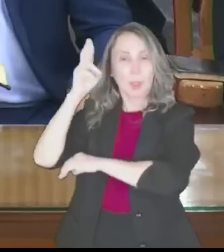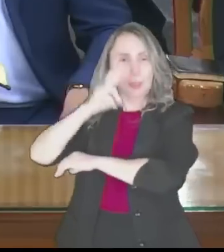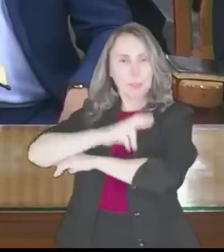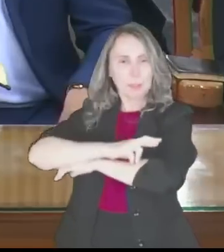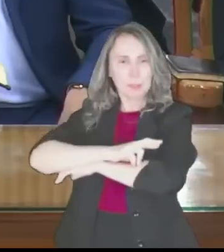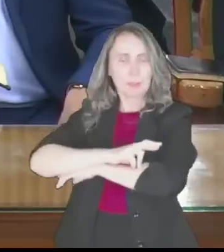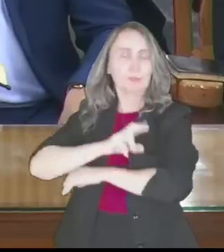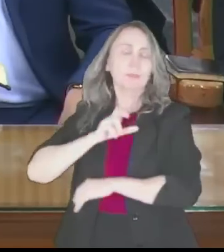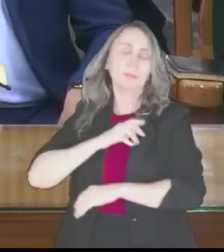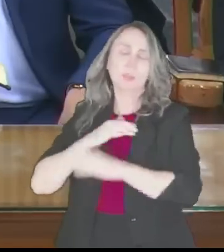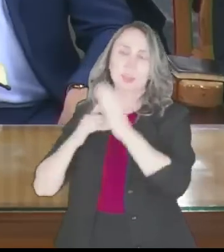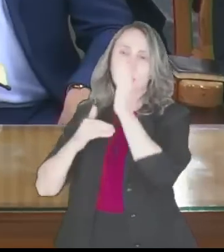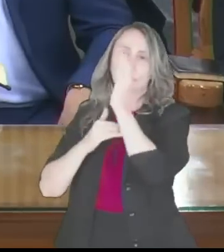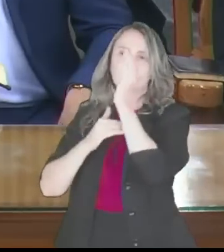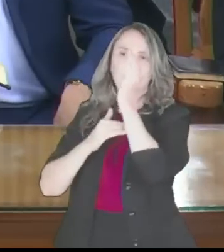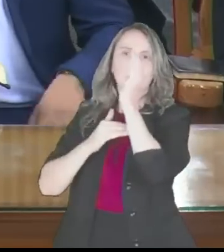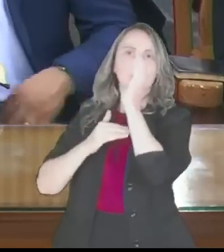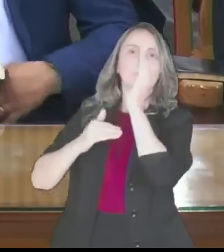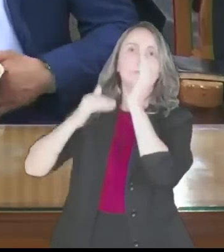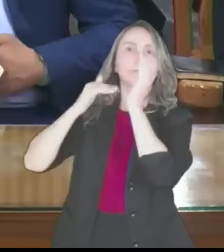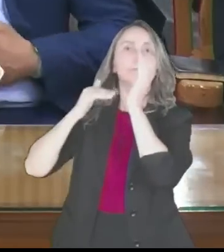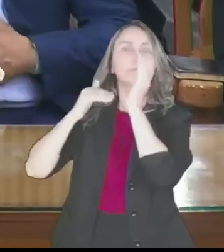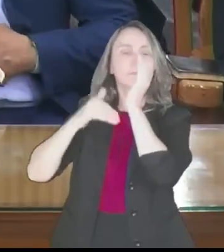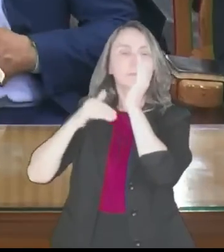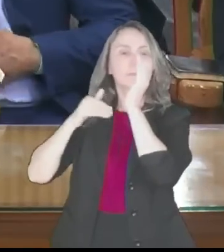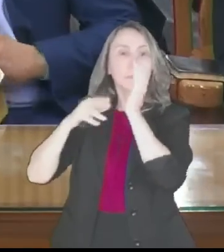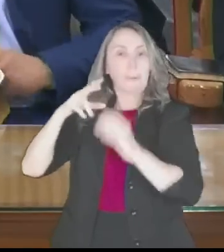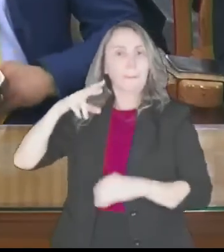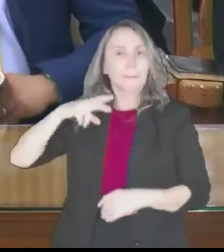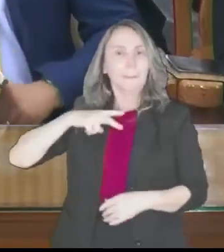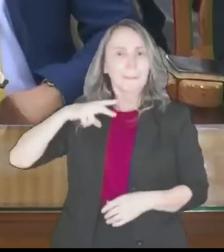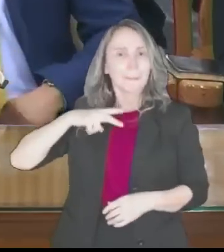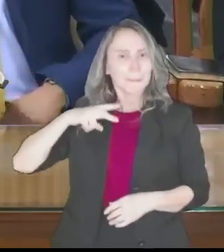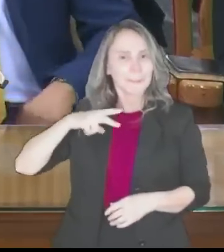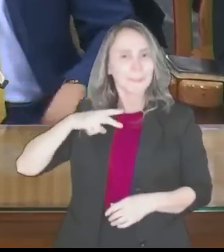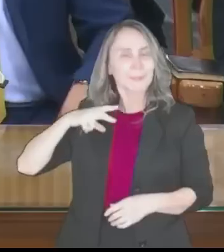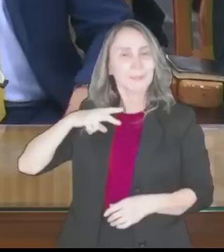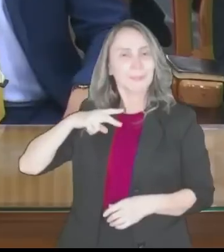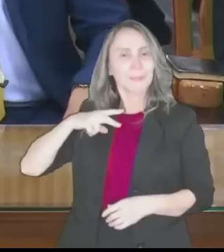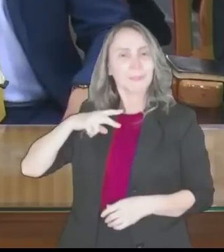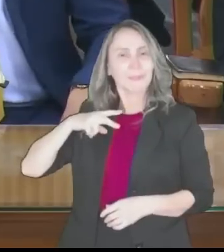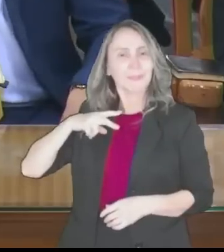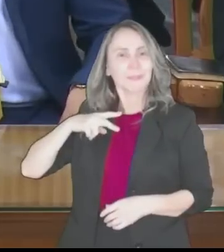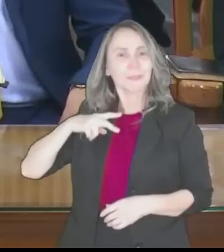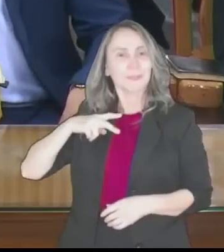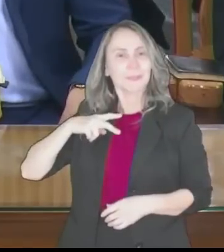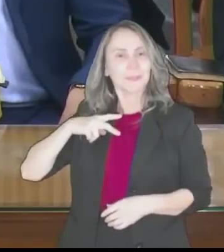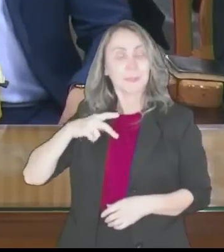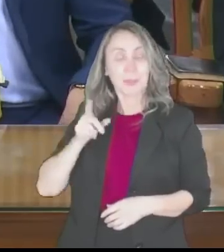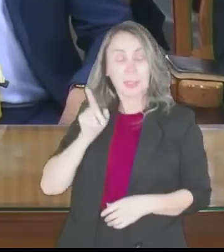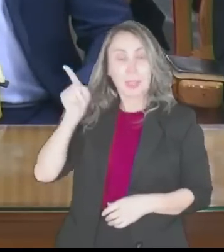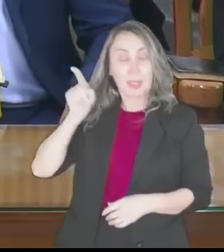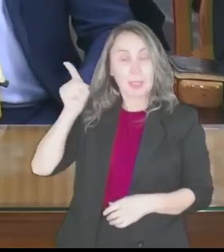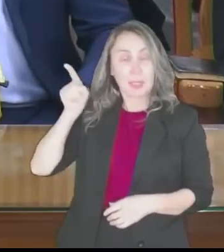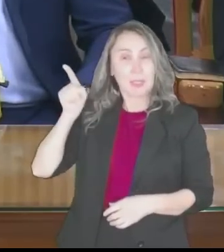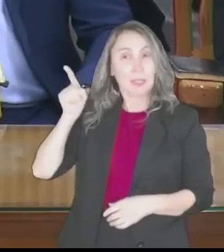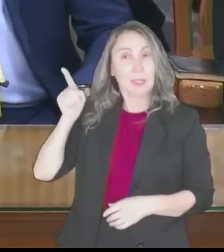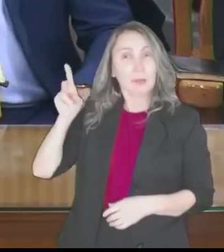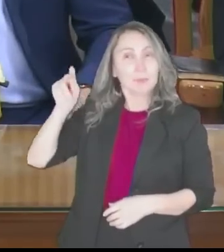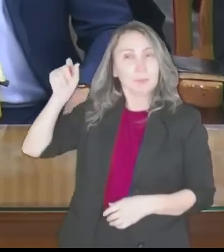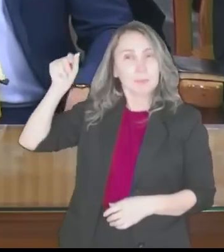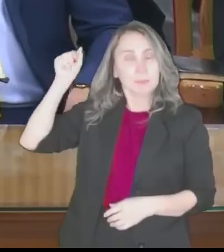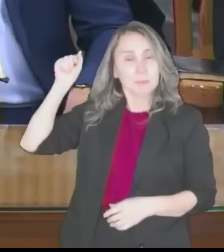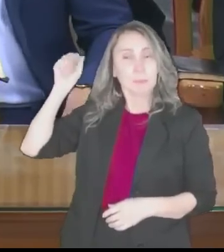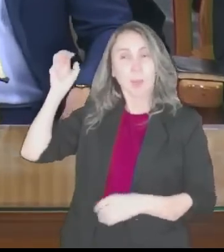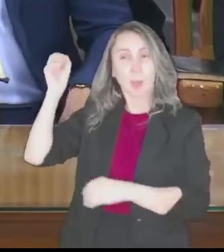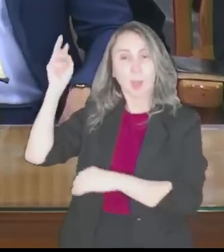andar particular. Era um primeiro andar lá nas casas, a casa